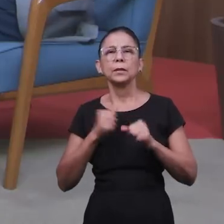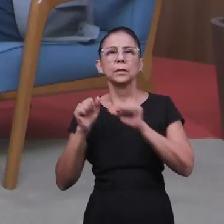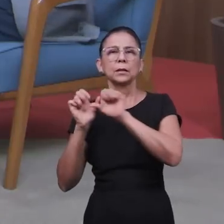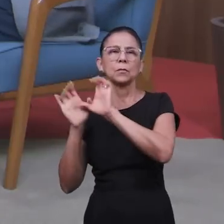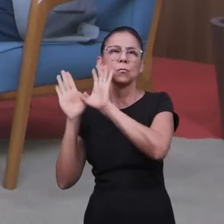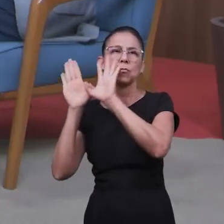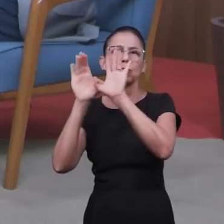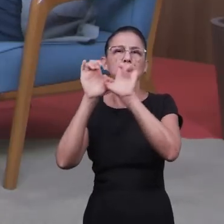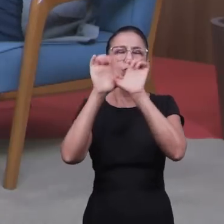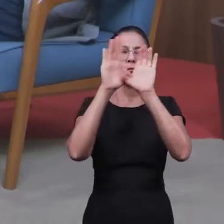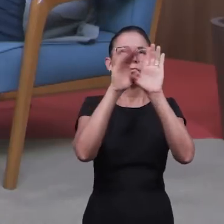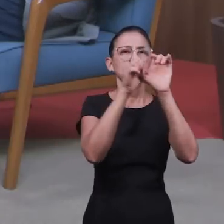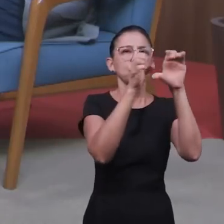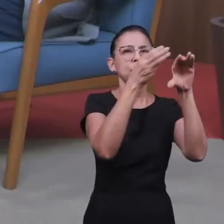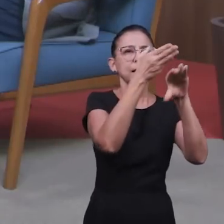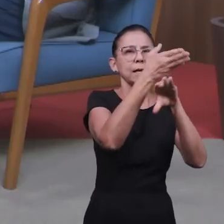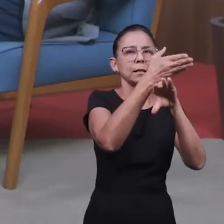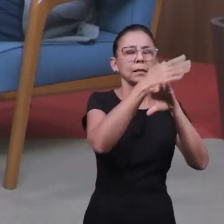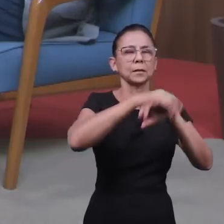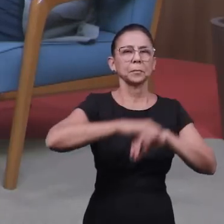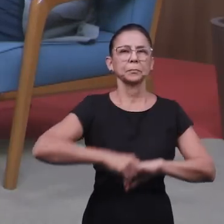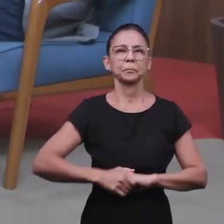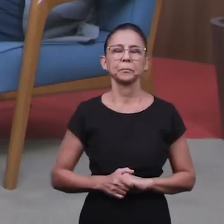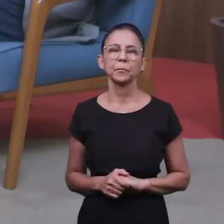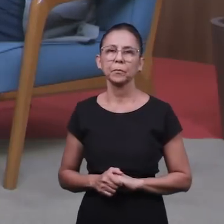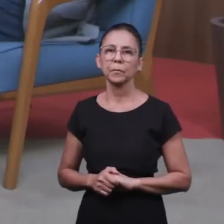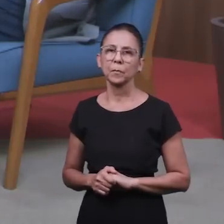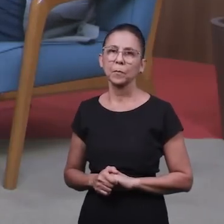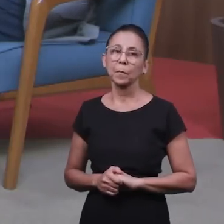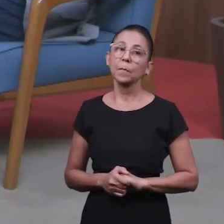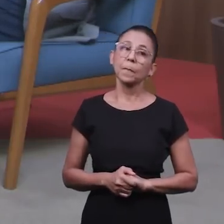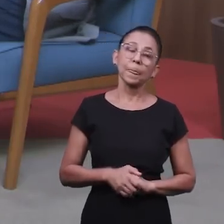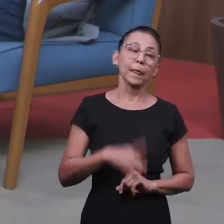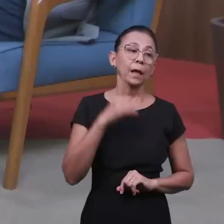vou começar com Daniel, que está aqui no estúdio. Considerando, Daniel, a